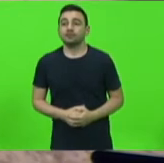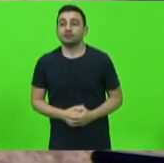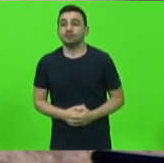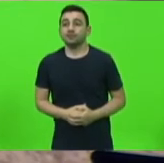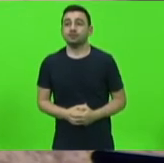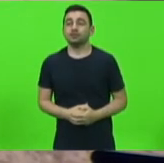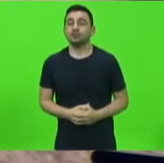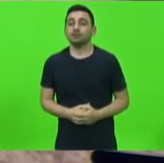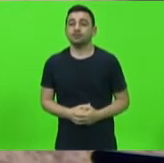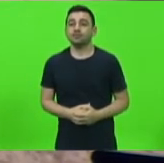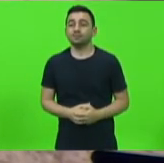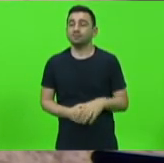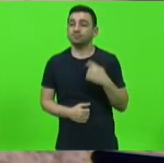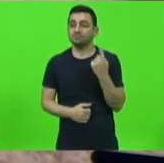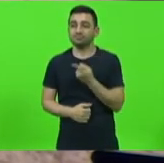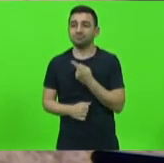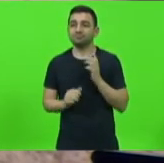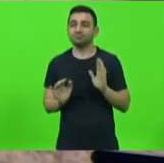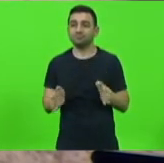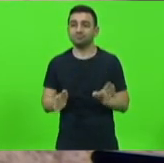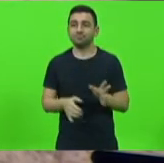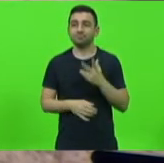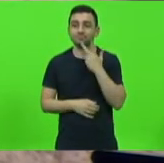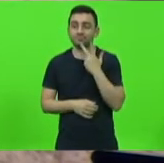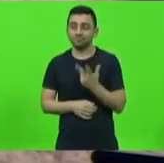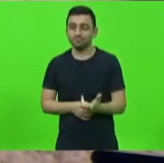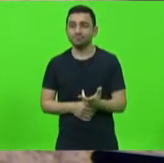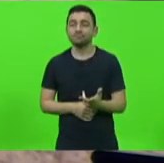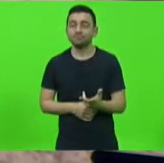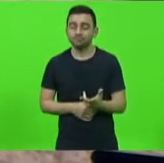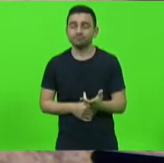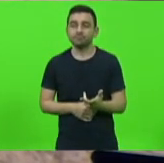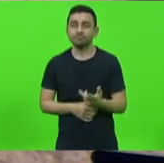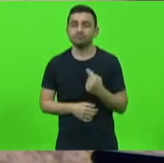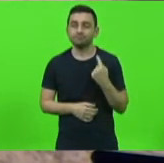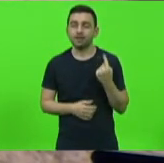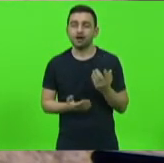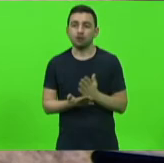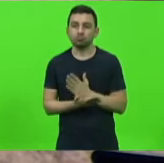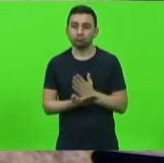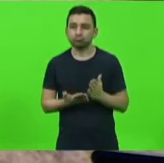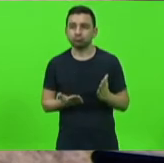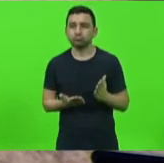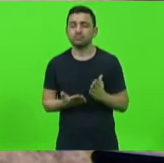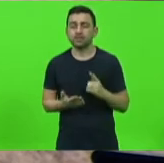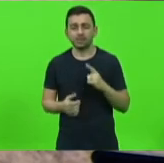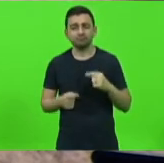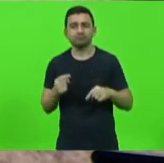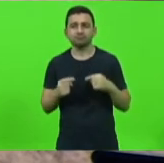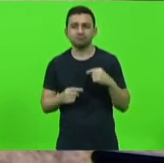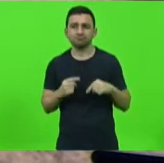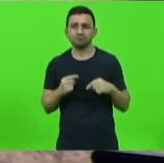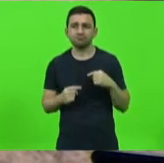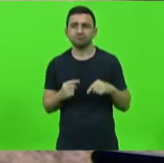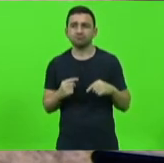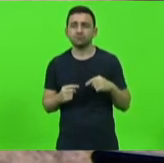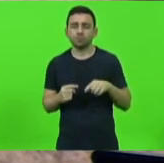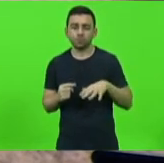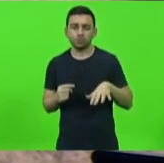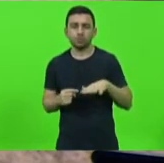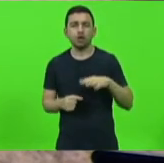aqui que nem iríamos nos manifestar em função de todos os debates que